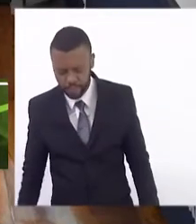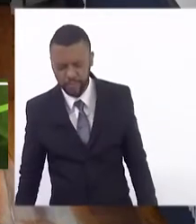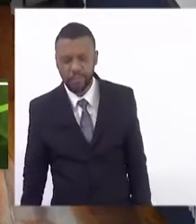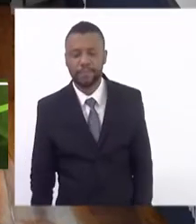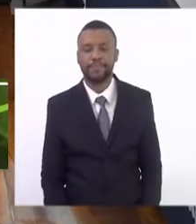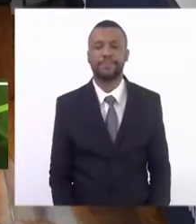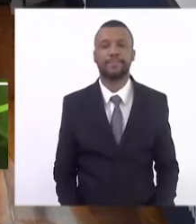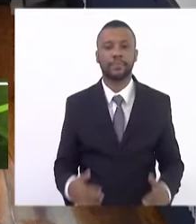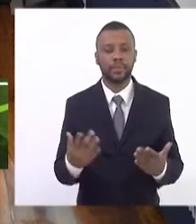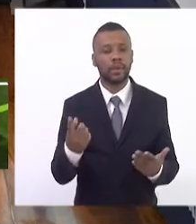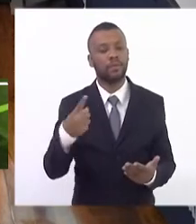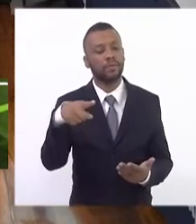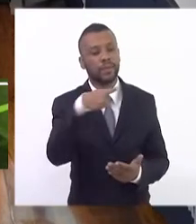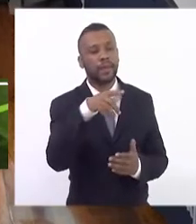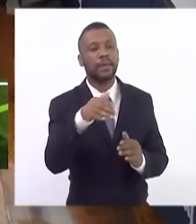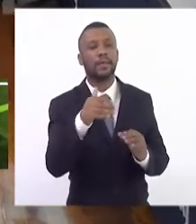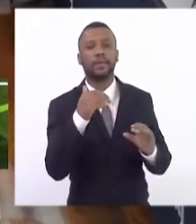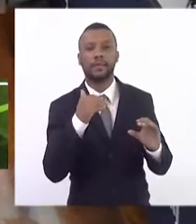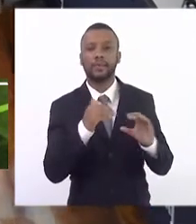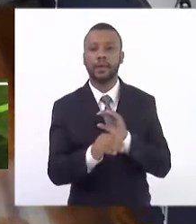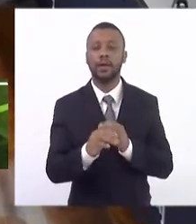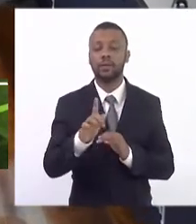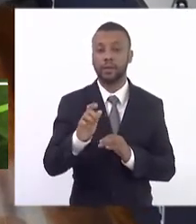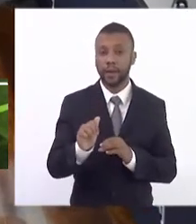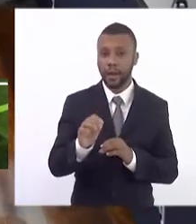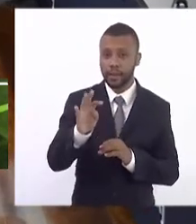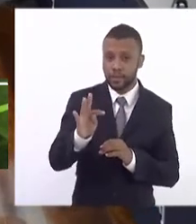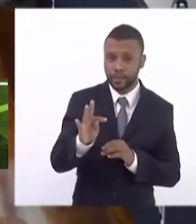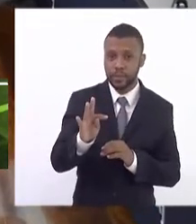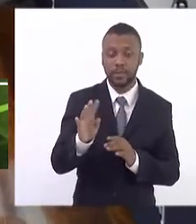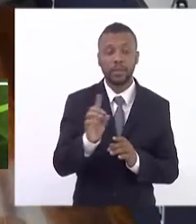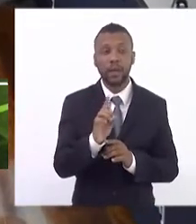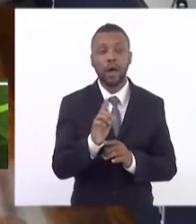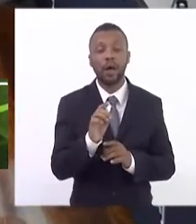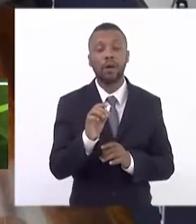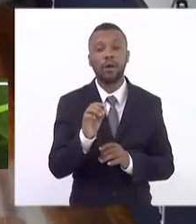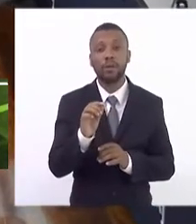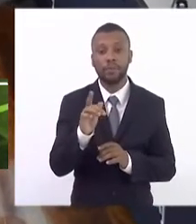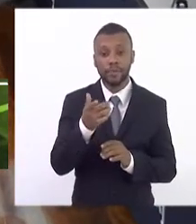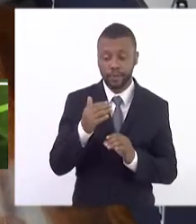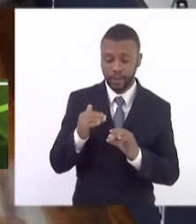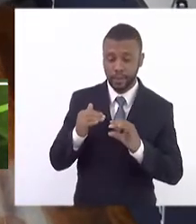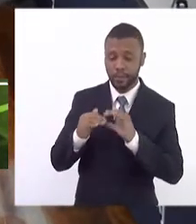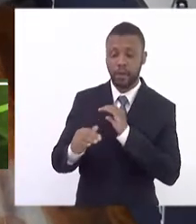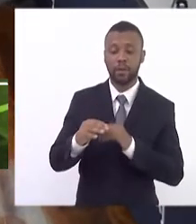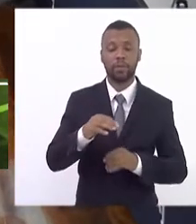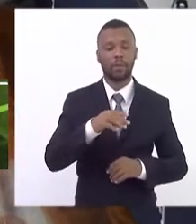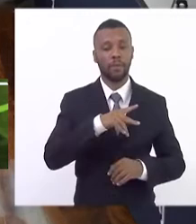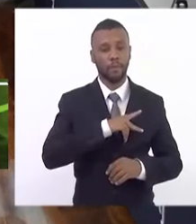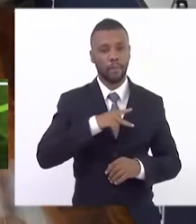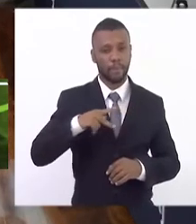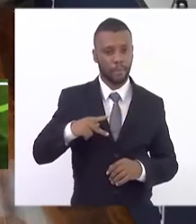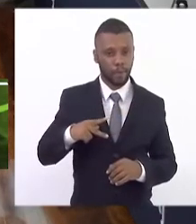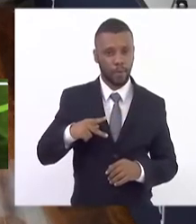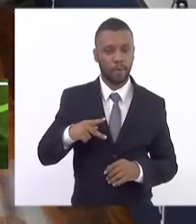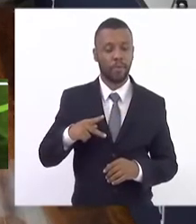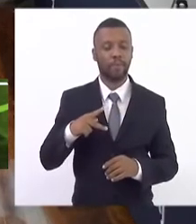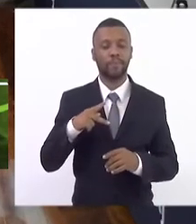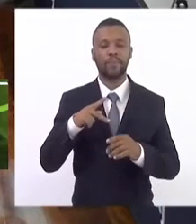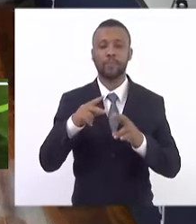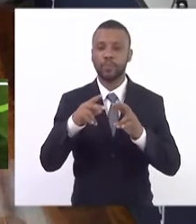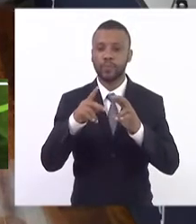os senhores encaminharam para o GAT, aliás, para o GAT não, os senhores encaminharam para o Ministério Público, sim, no